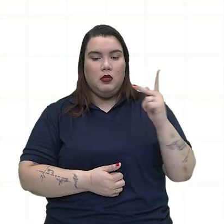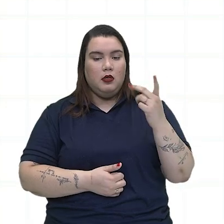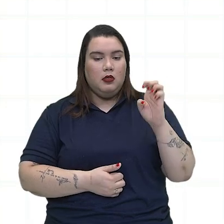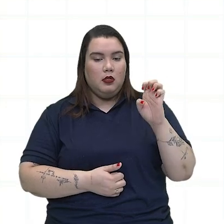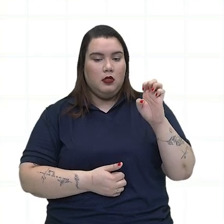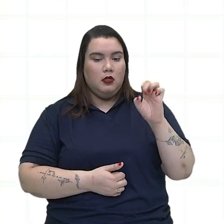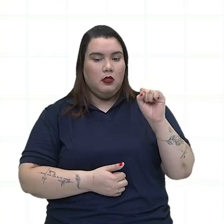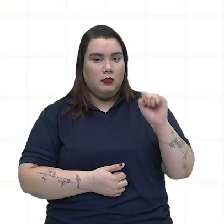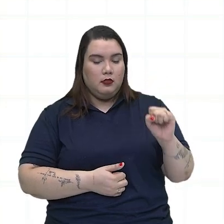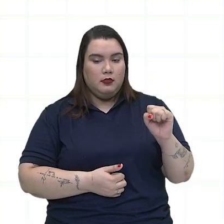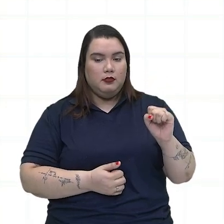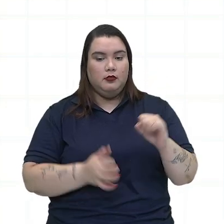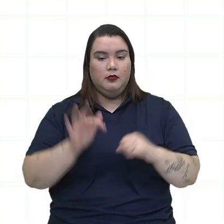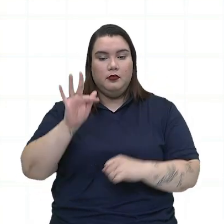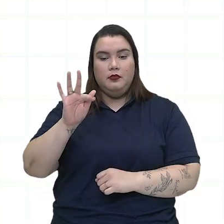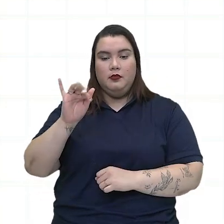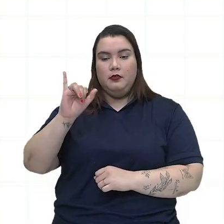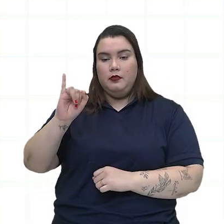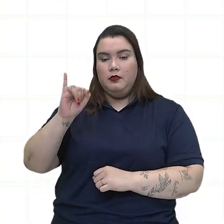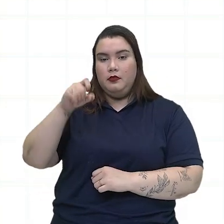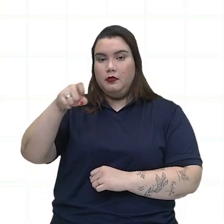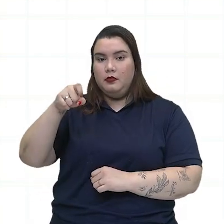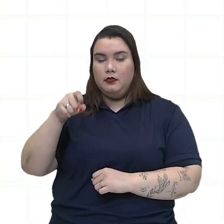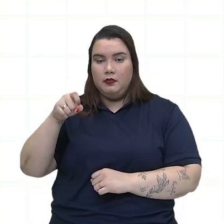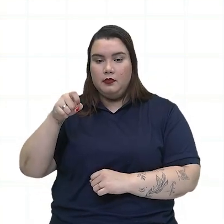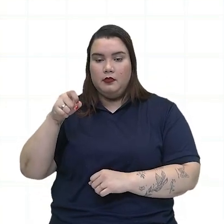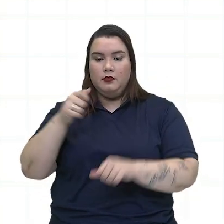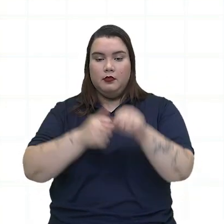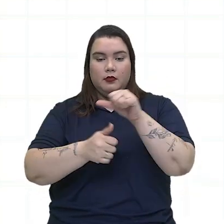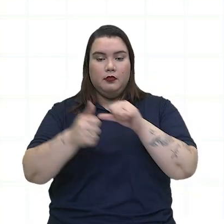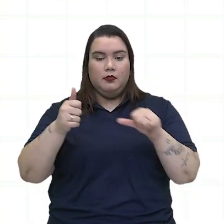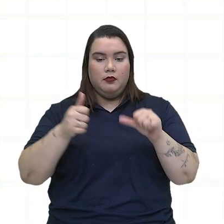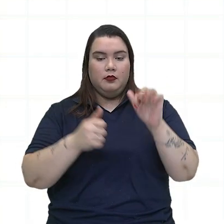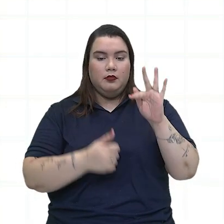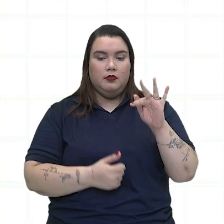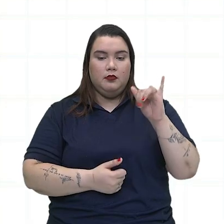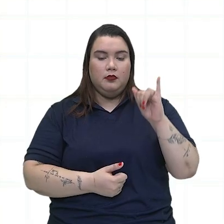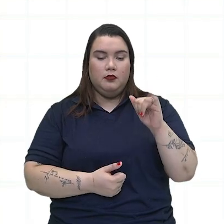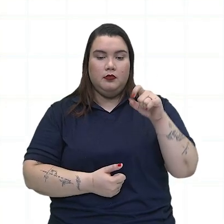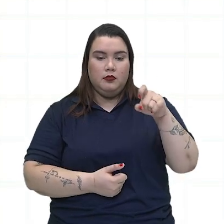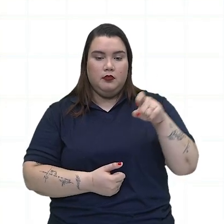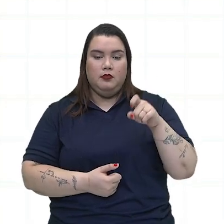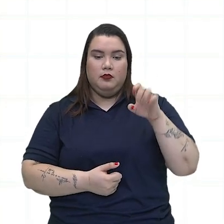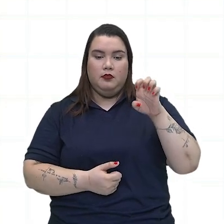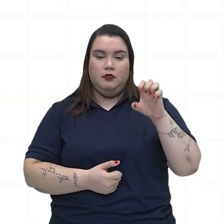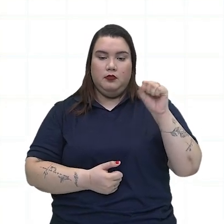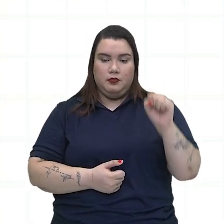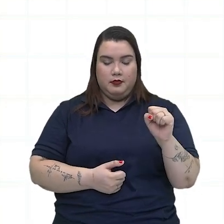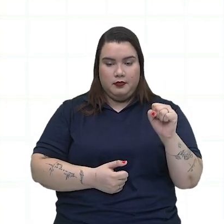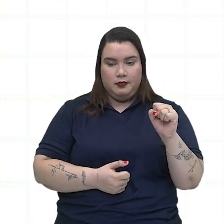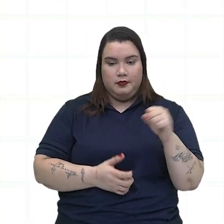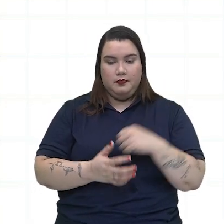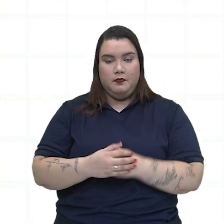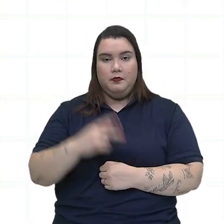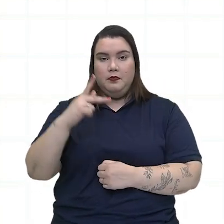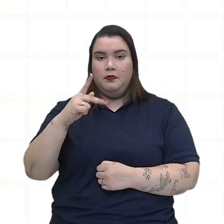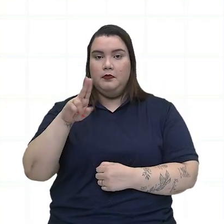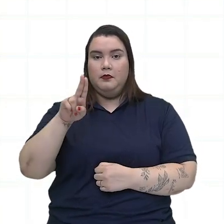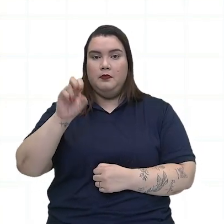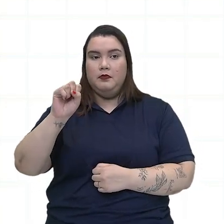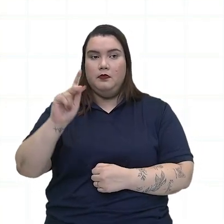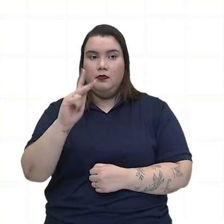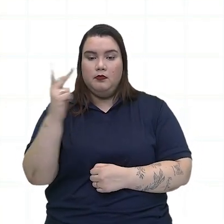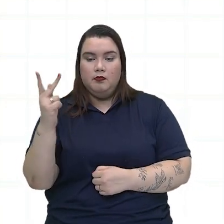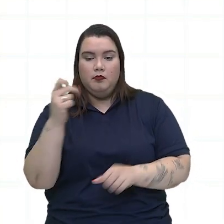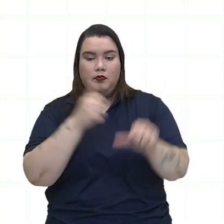ok? Vejam a terminação do verbo, que é o X, para saber